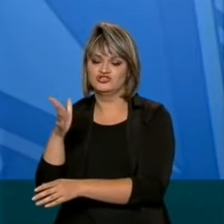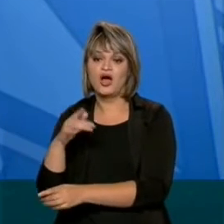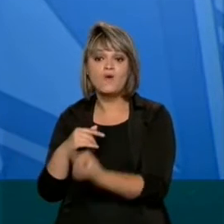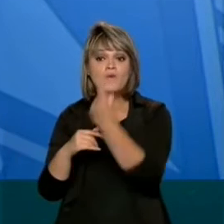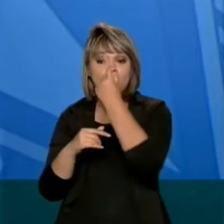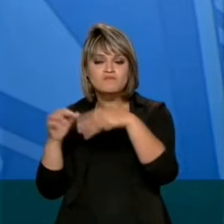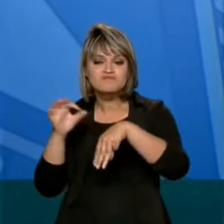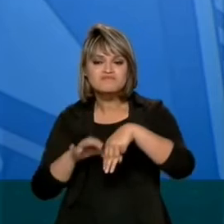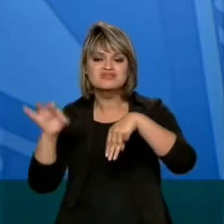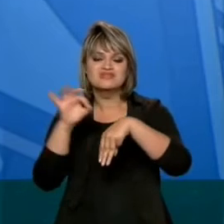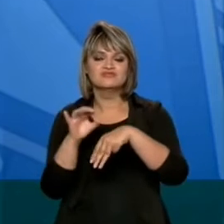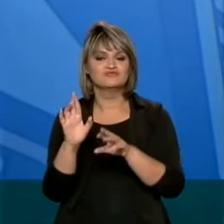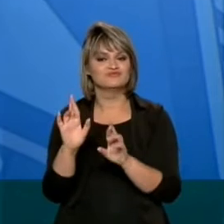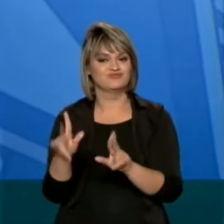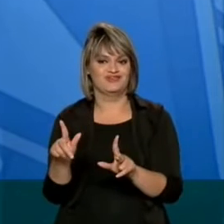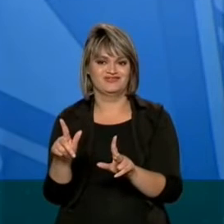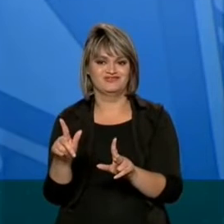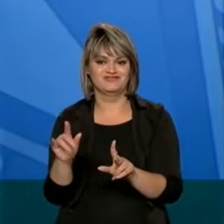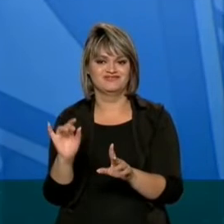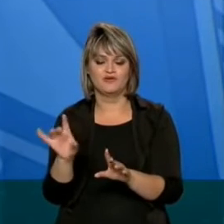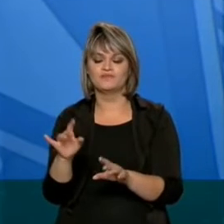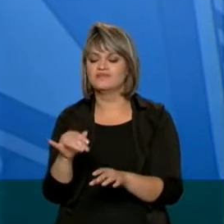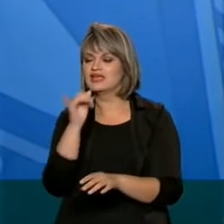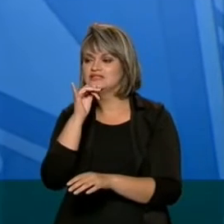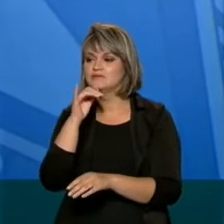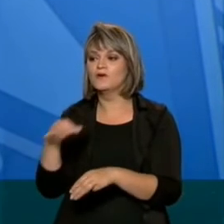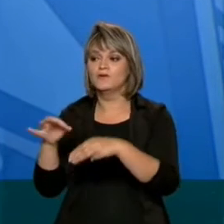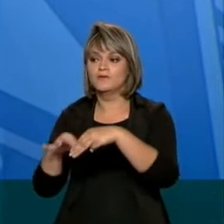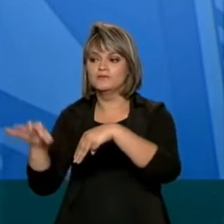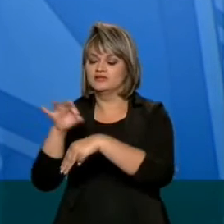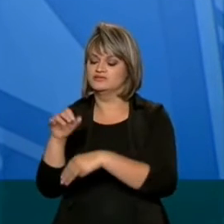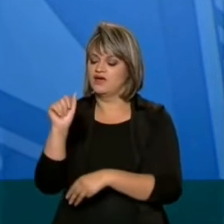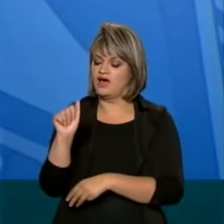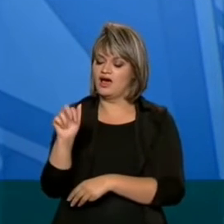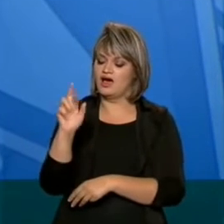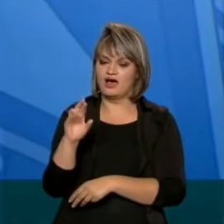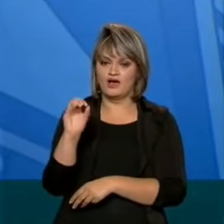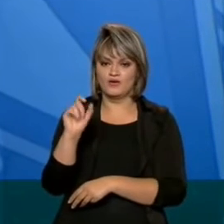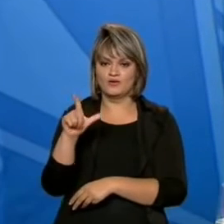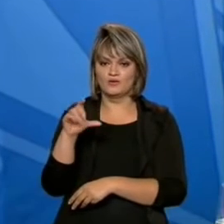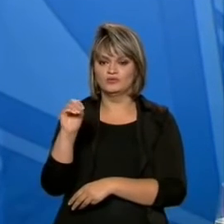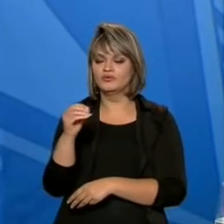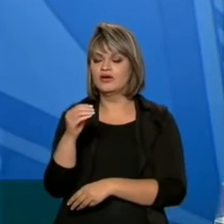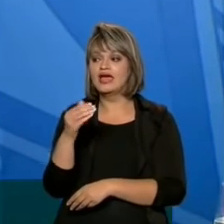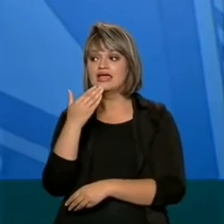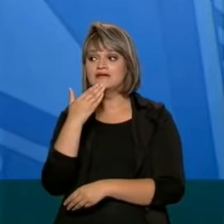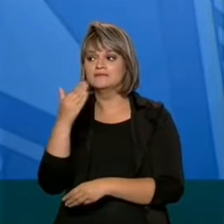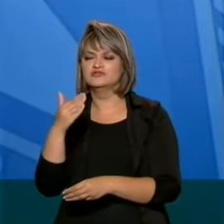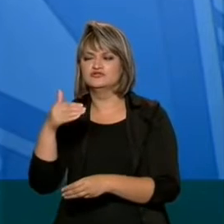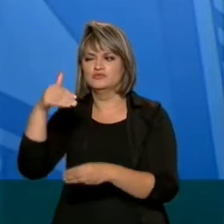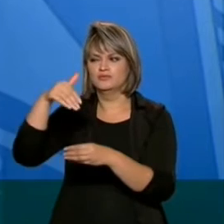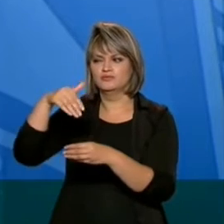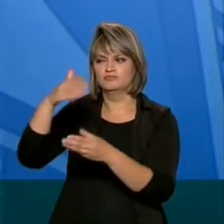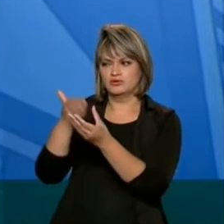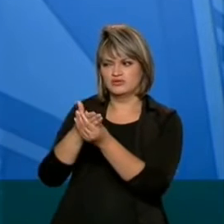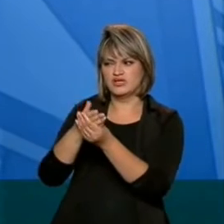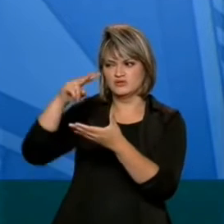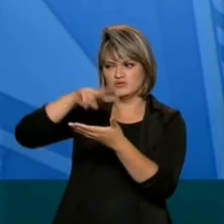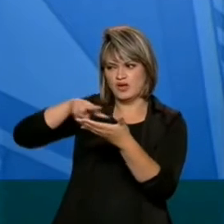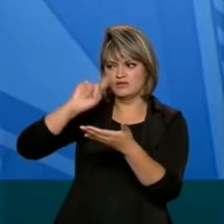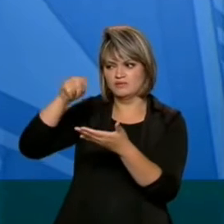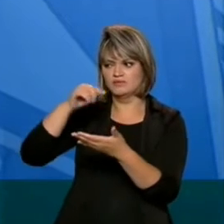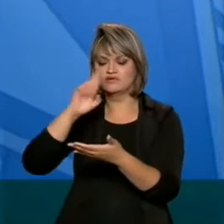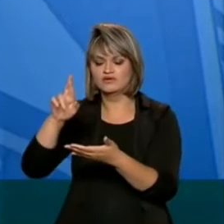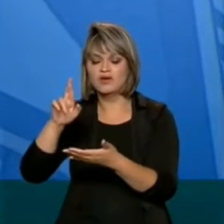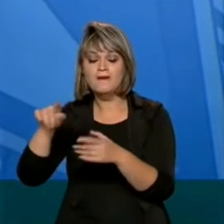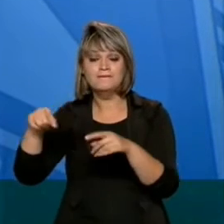Dos oito ministros. Inclusive, o ministro Haroldo Cedrais, que pediu vista, ele veio com voto preliminar.